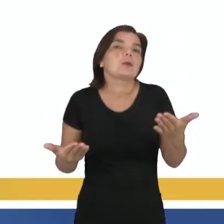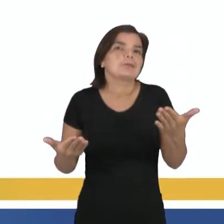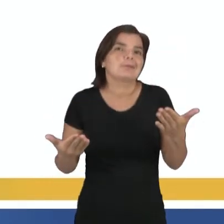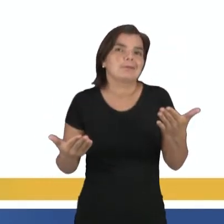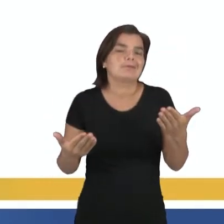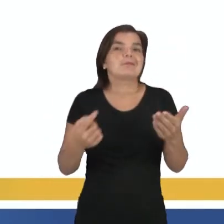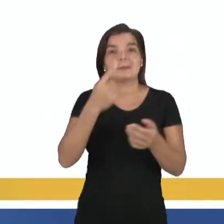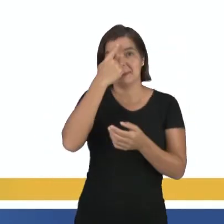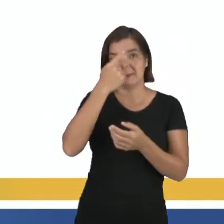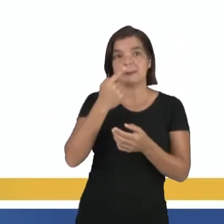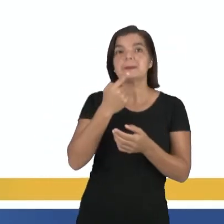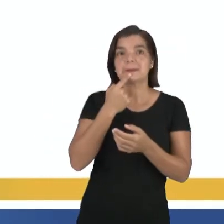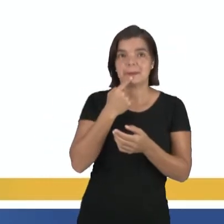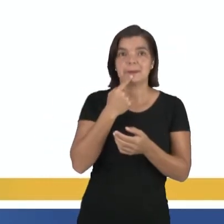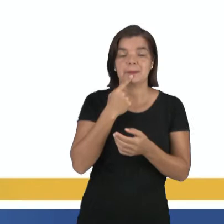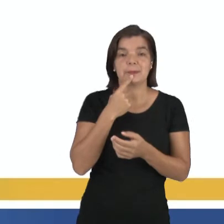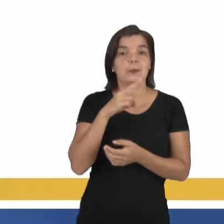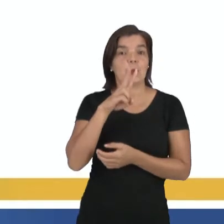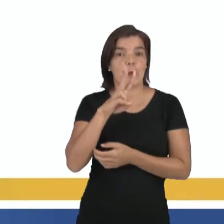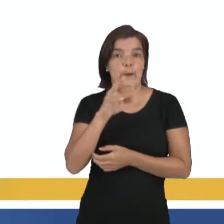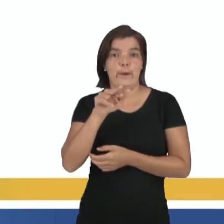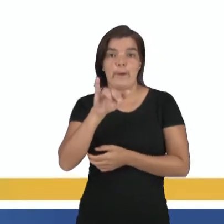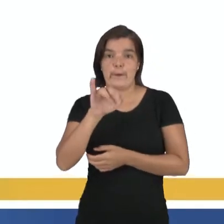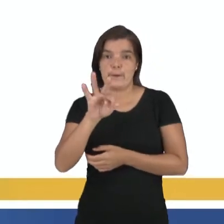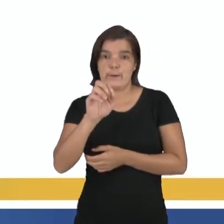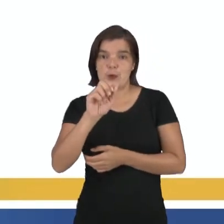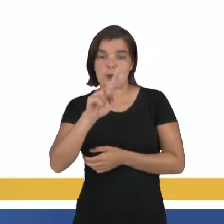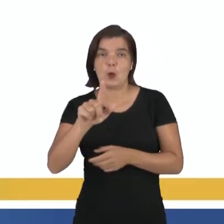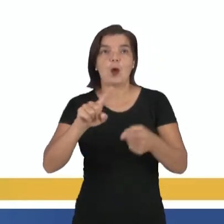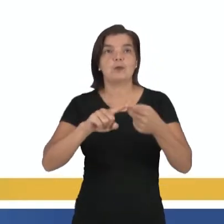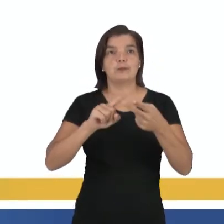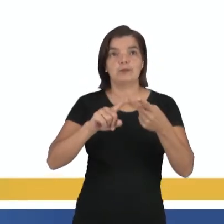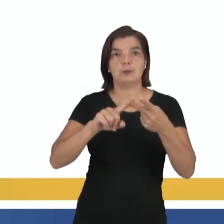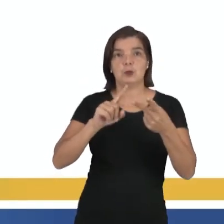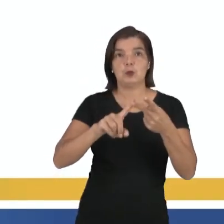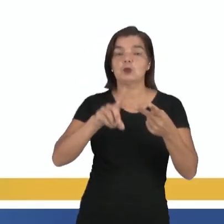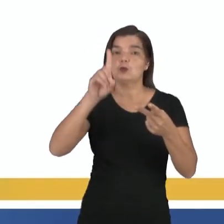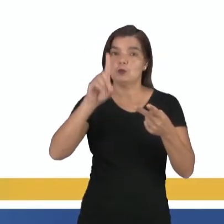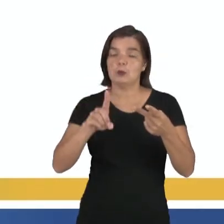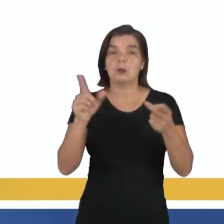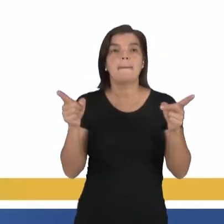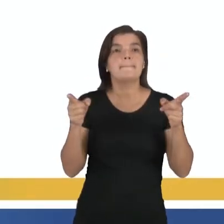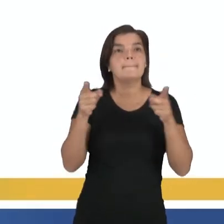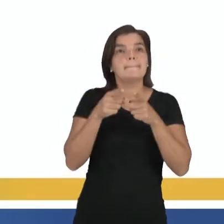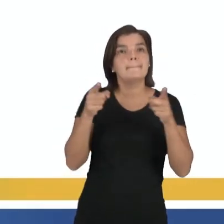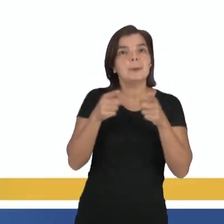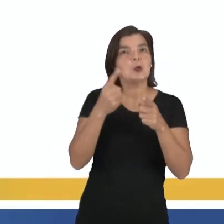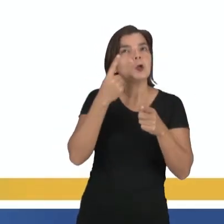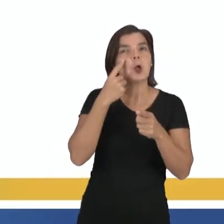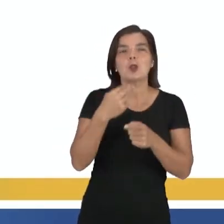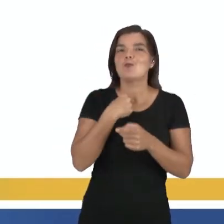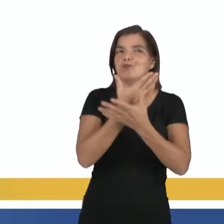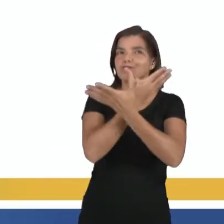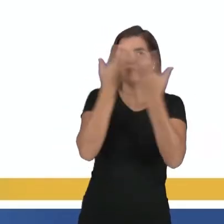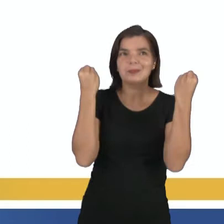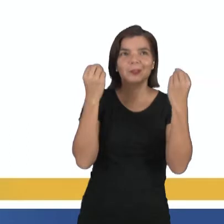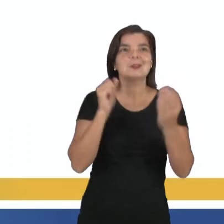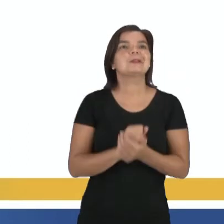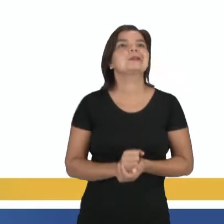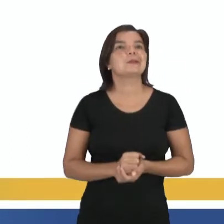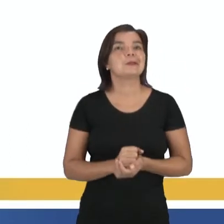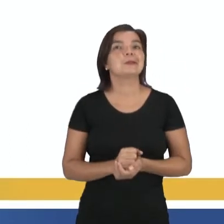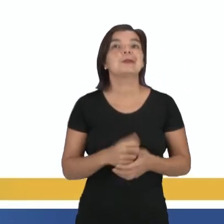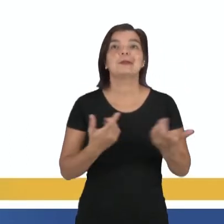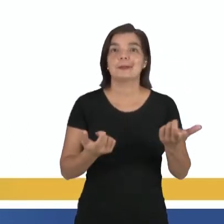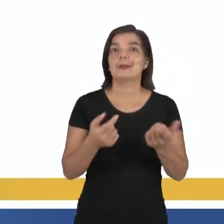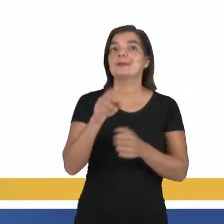são essas? A imagem será virtual, direita e menor, está destacado aí. Então, não pode esquecer essas